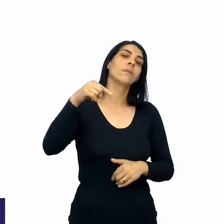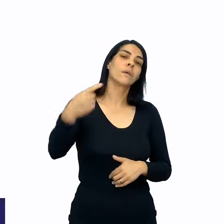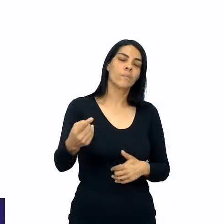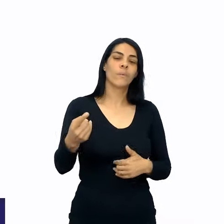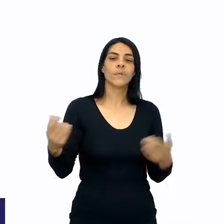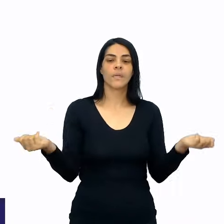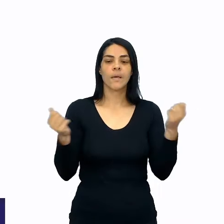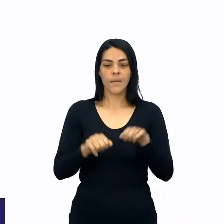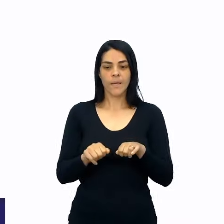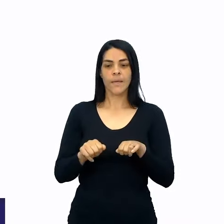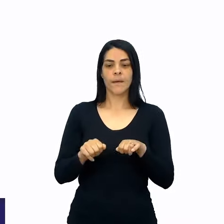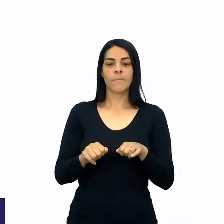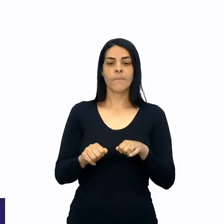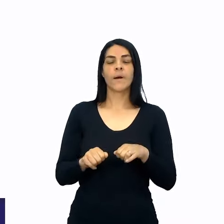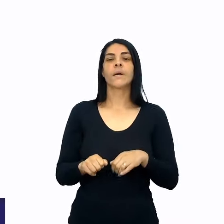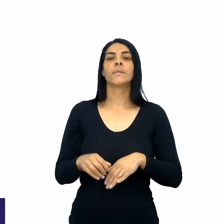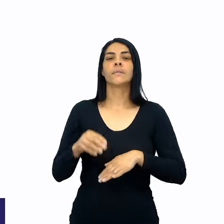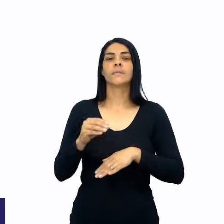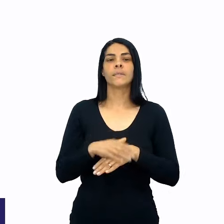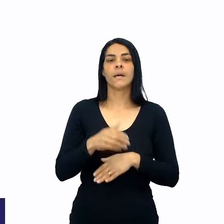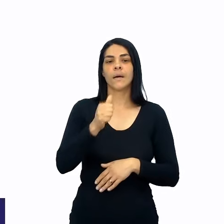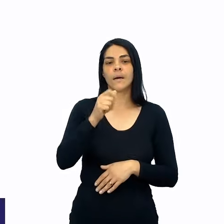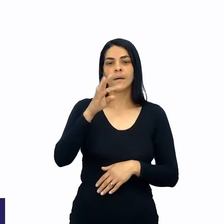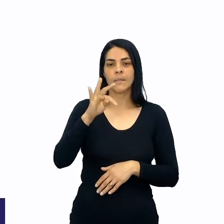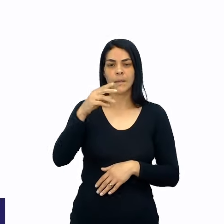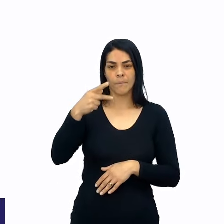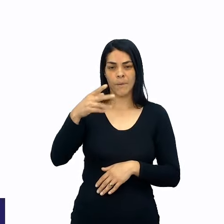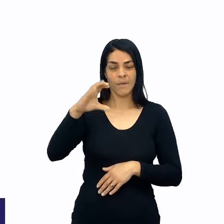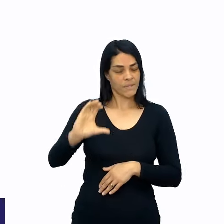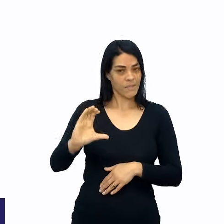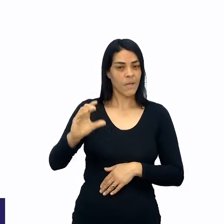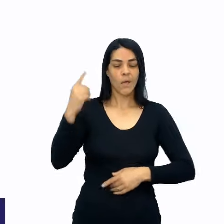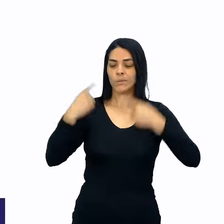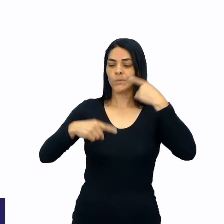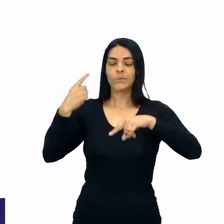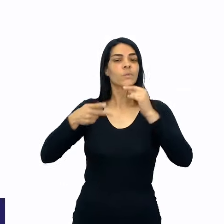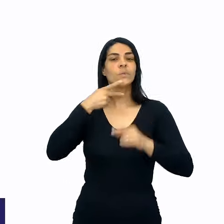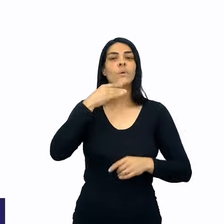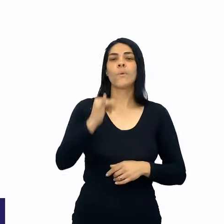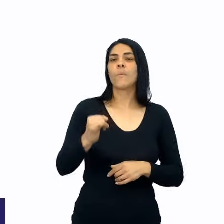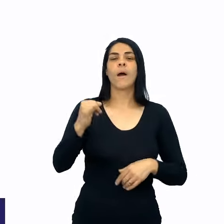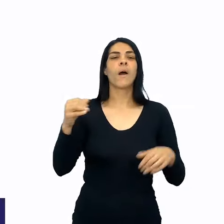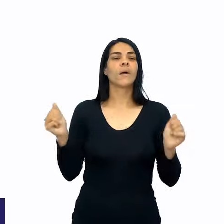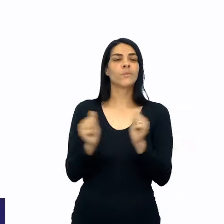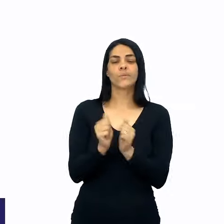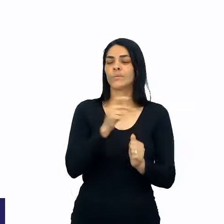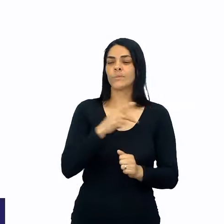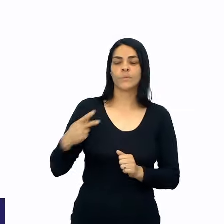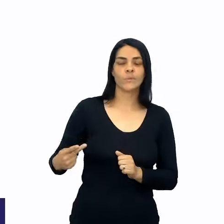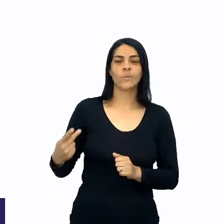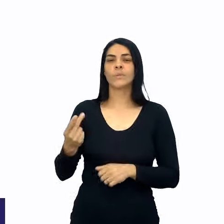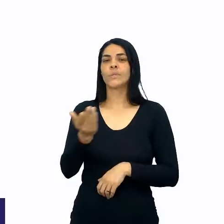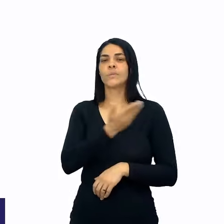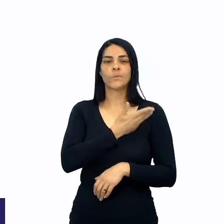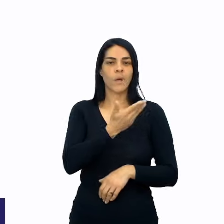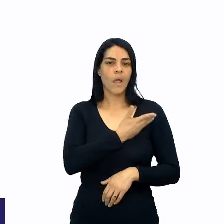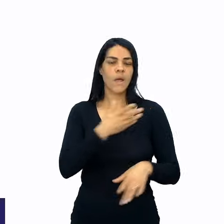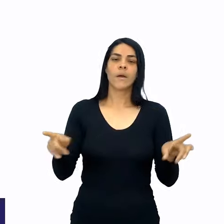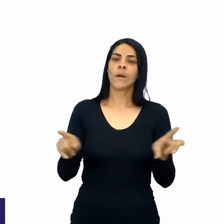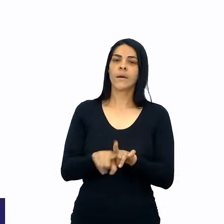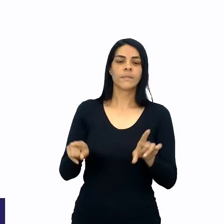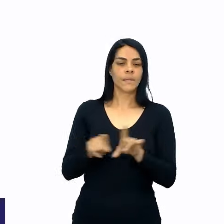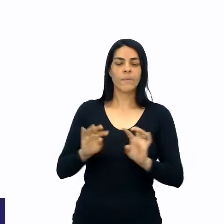podem ir lá na TPC e discutir com os estudantes, com os seus pares, com os seus professores, colegas, também sobre o que